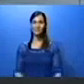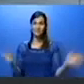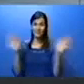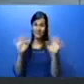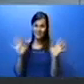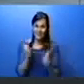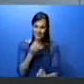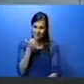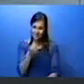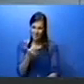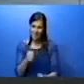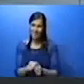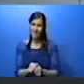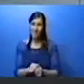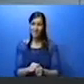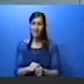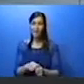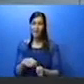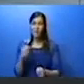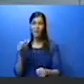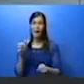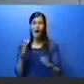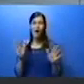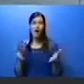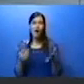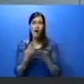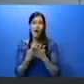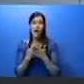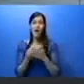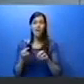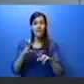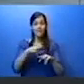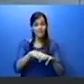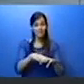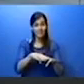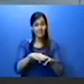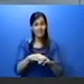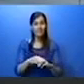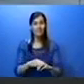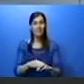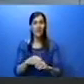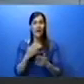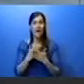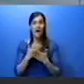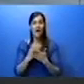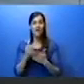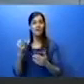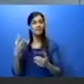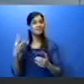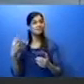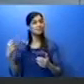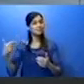Olá pessoal, sejam bem-vindos a mais uma aula de matemática. Nossa aula número 32,